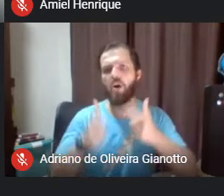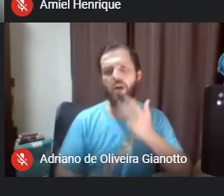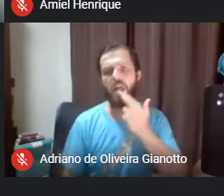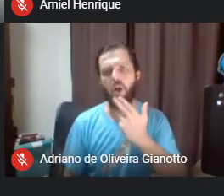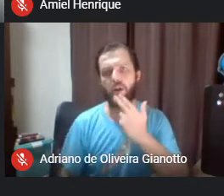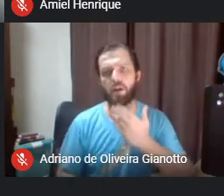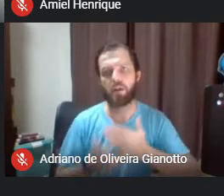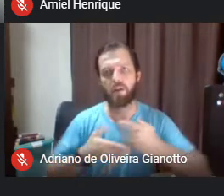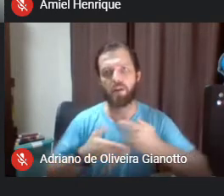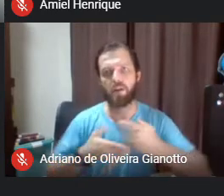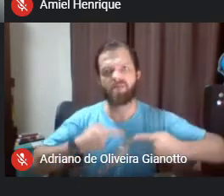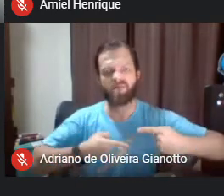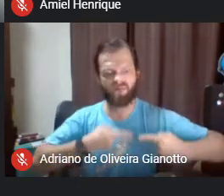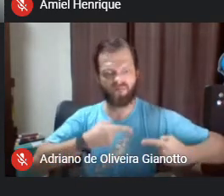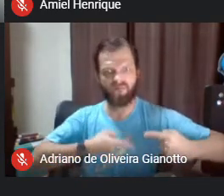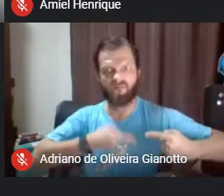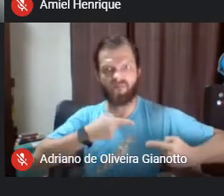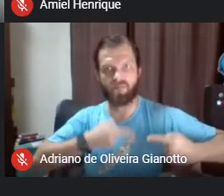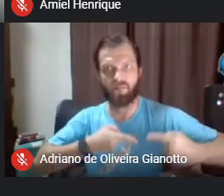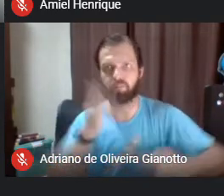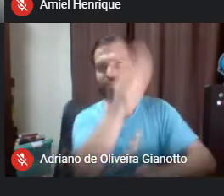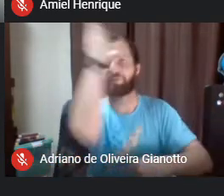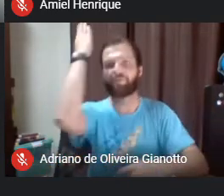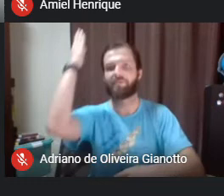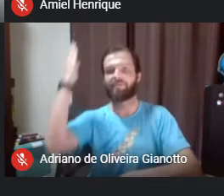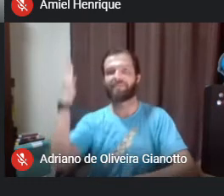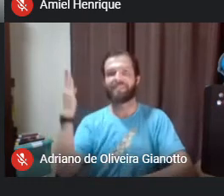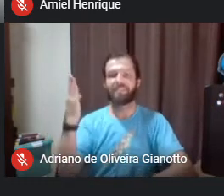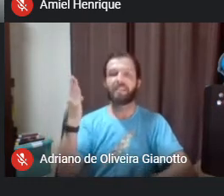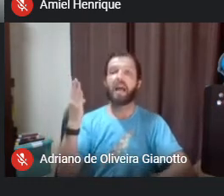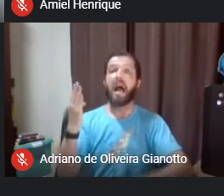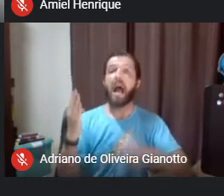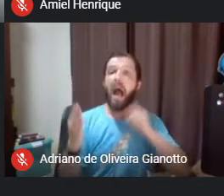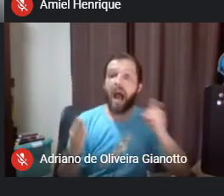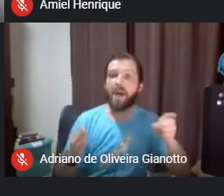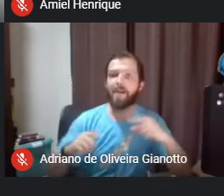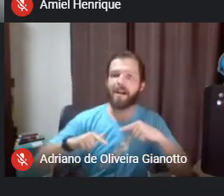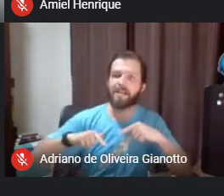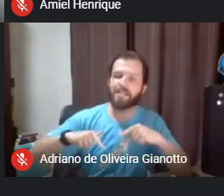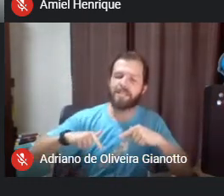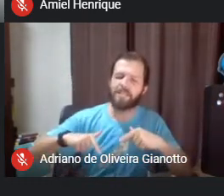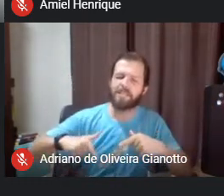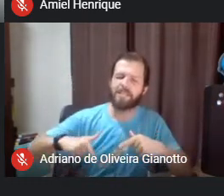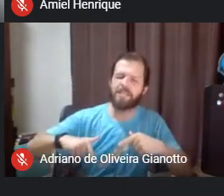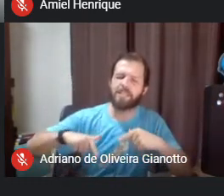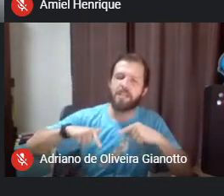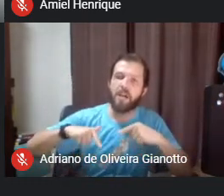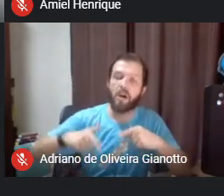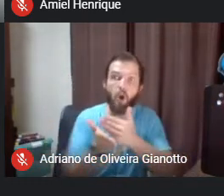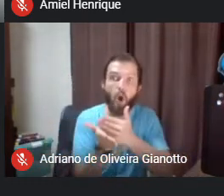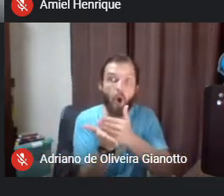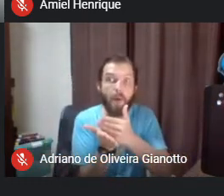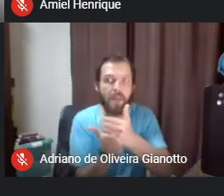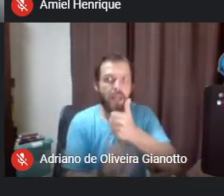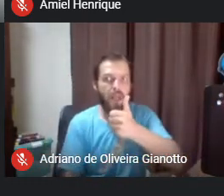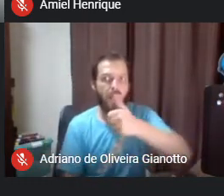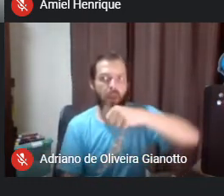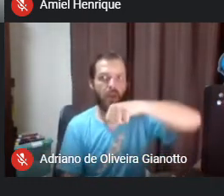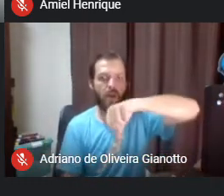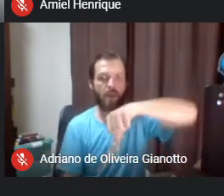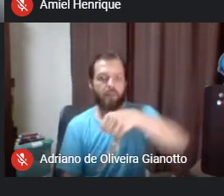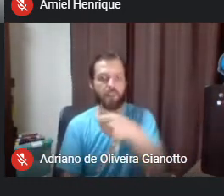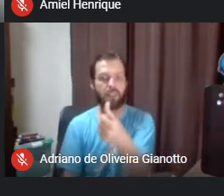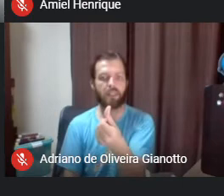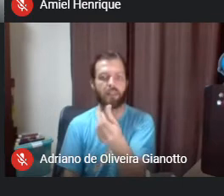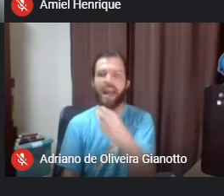possível ou não o uso dessa tecnologia ou não? E ele venceu essa batalha contra a Graham. Mas ele